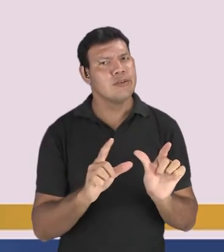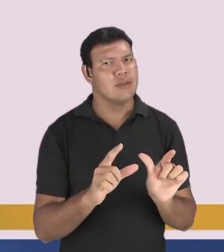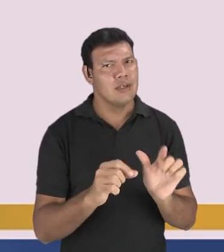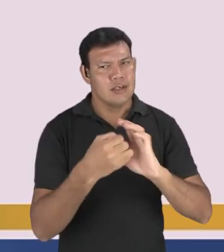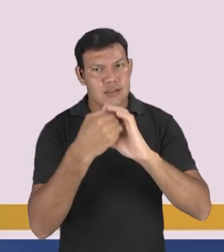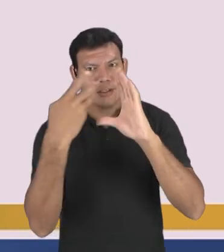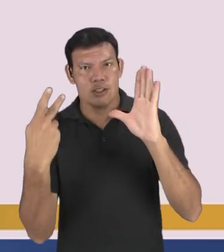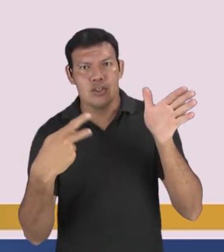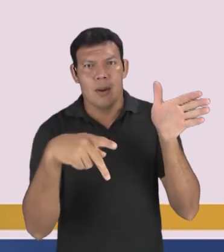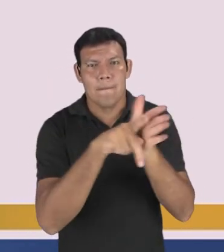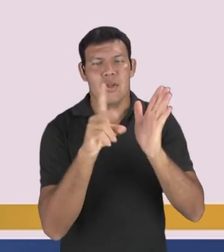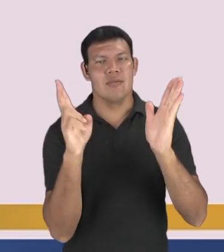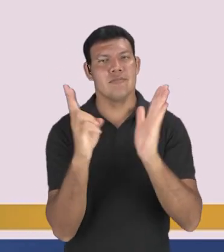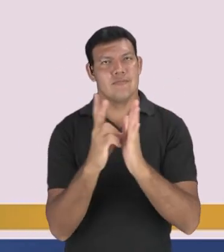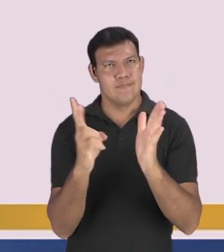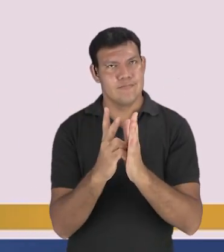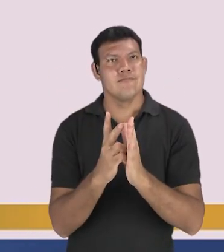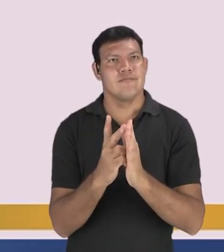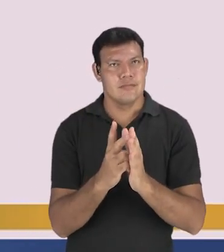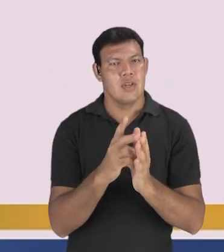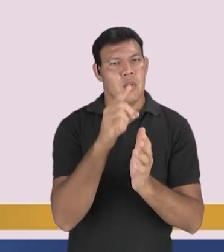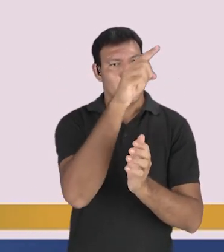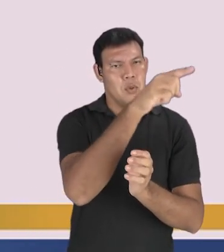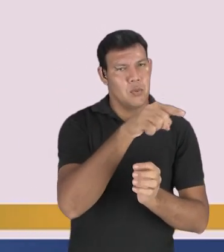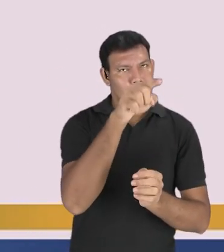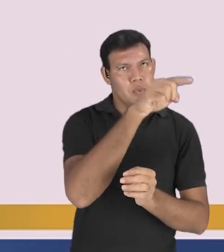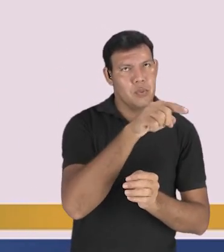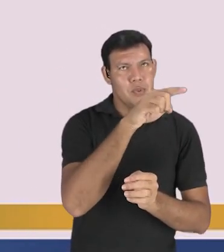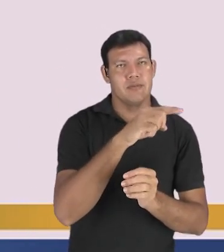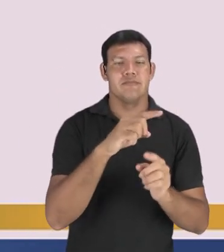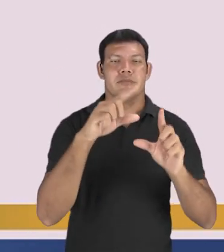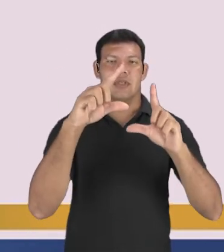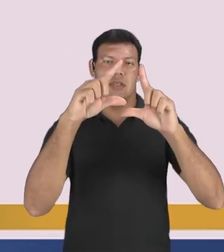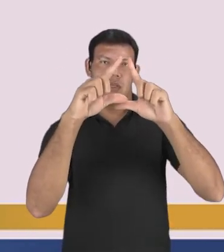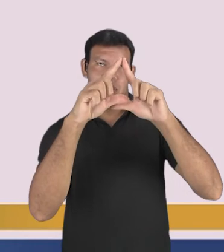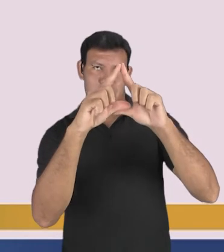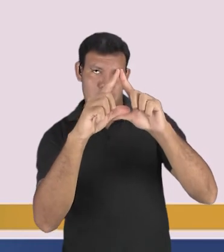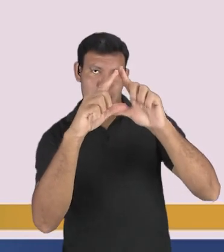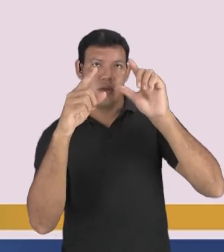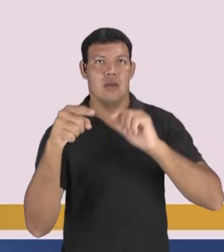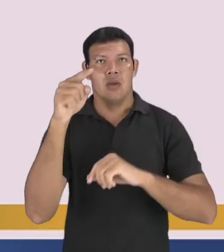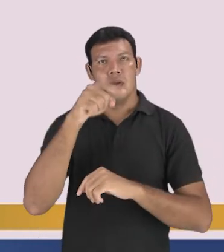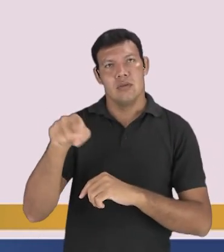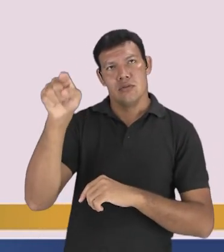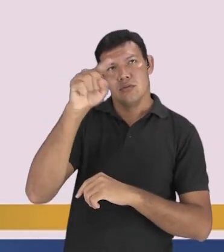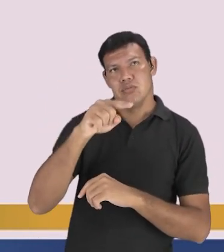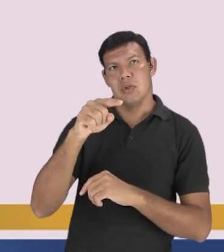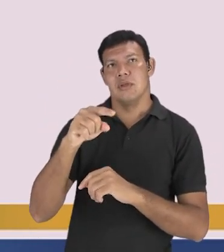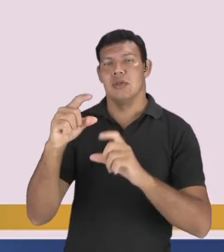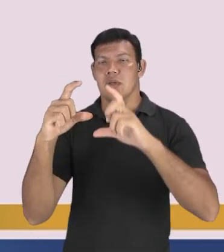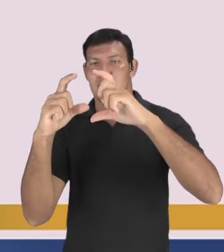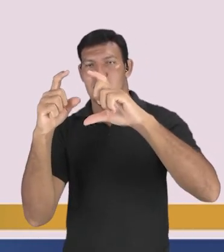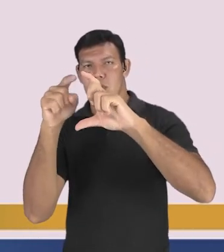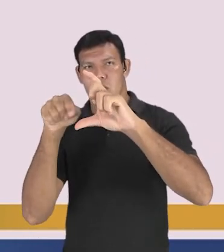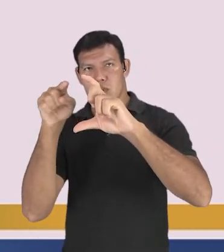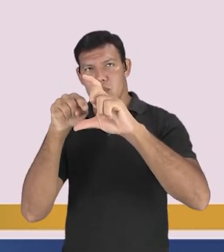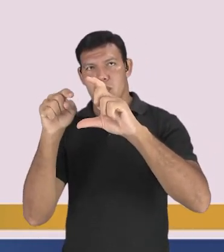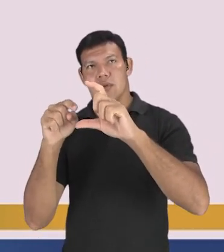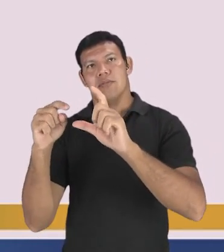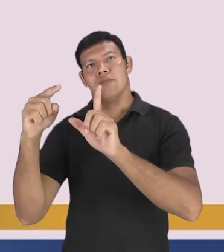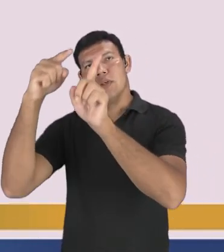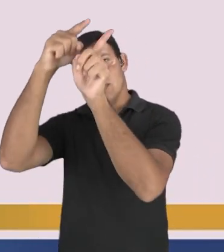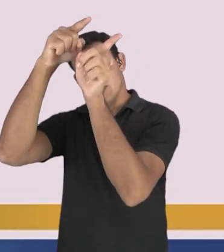de acordo com a idade. As crianças pequenas têm uma pintura estabelecida, as mulheres casadas outra,